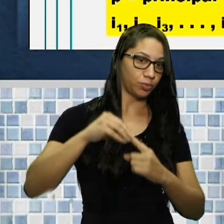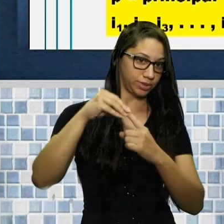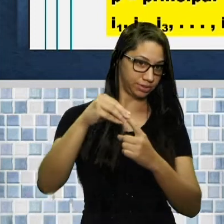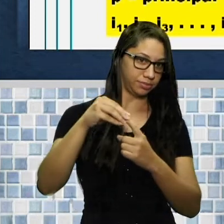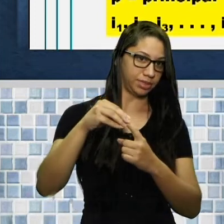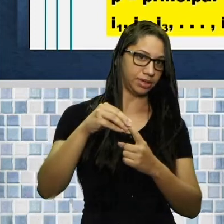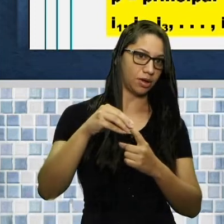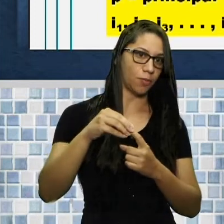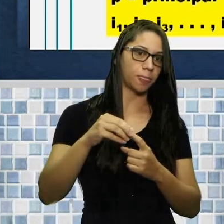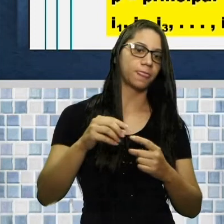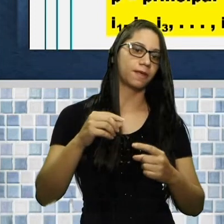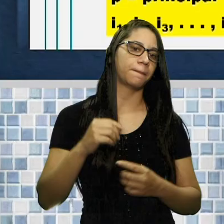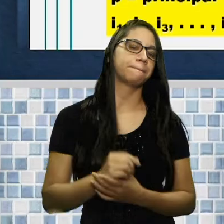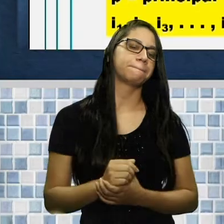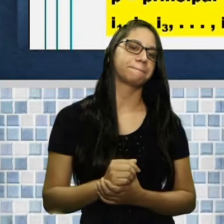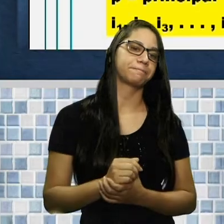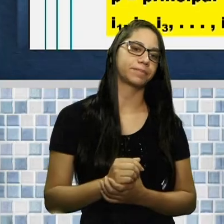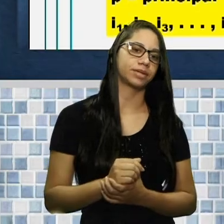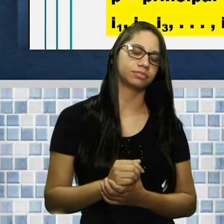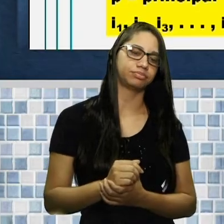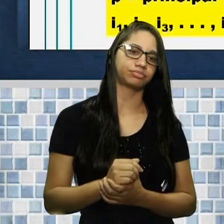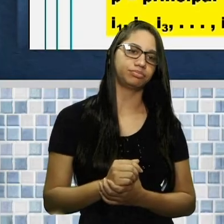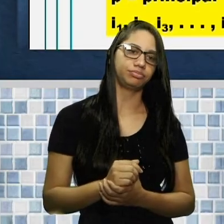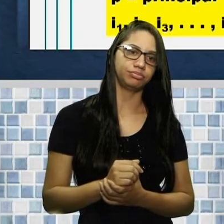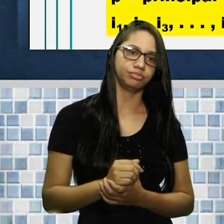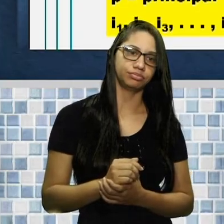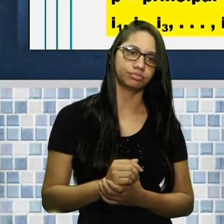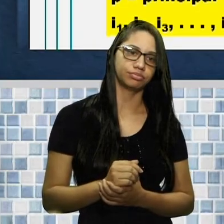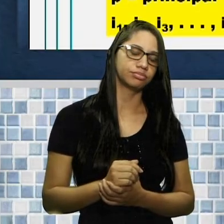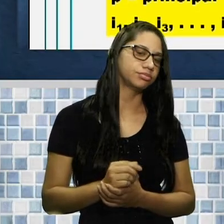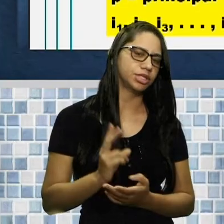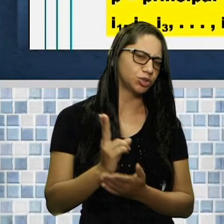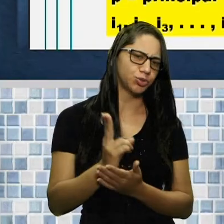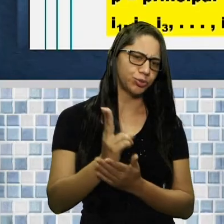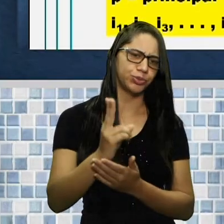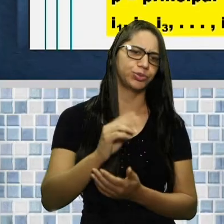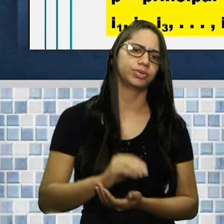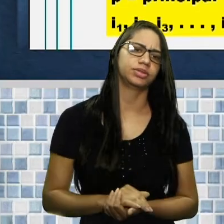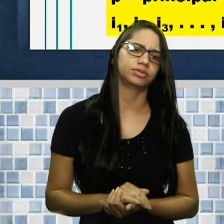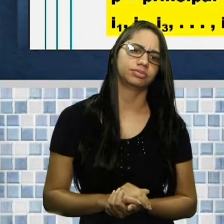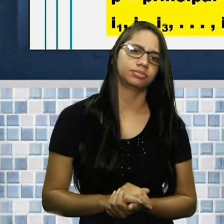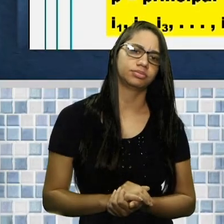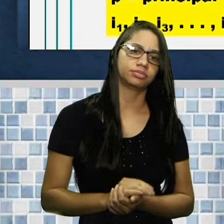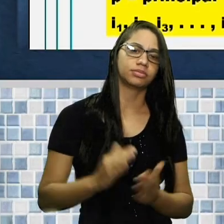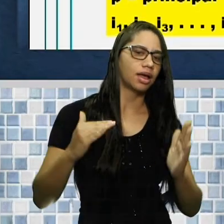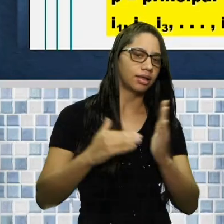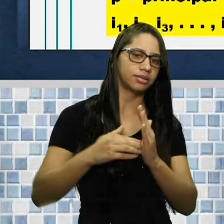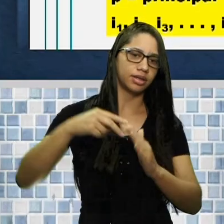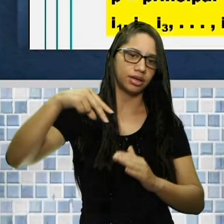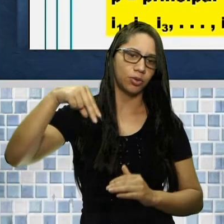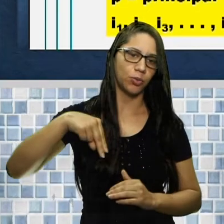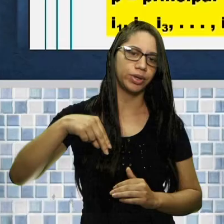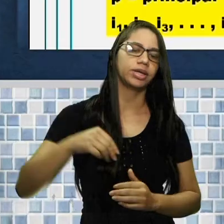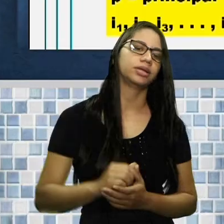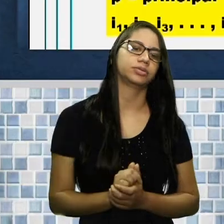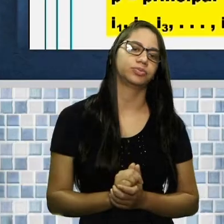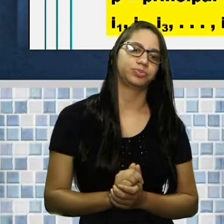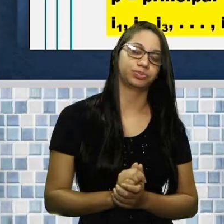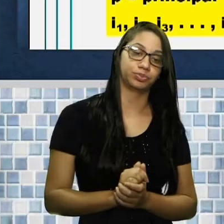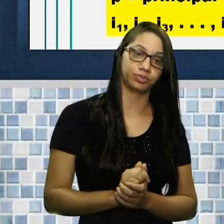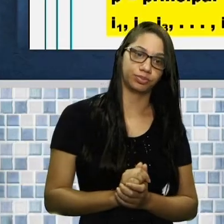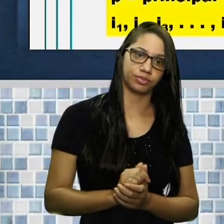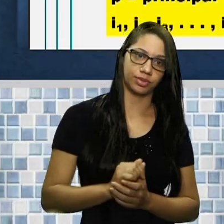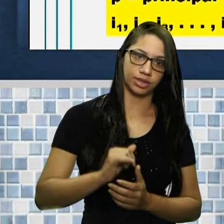os fatores. Fator 1, fator 2, fator 3 e assim por diante, até o fator N. Onde o